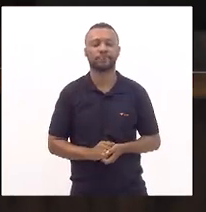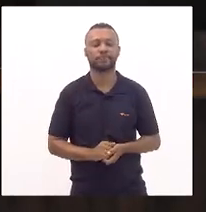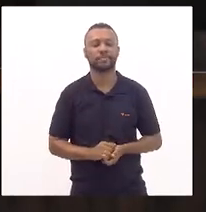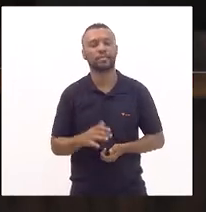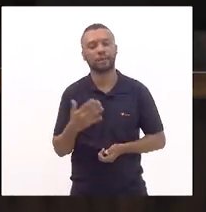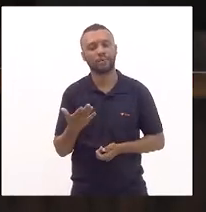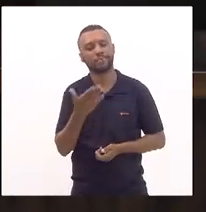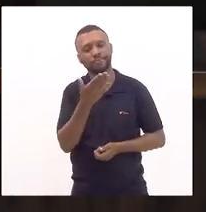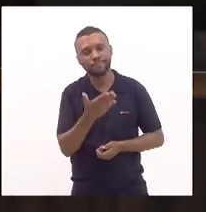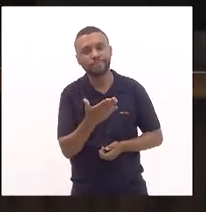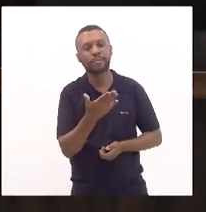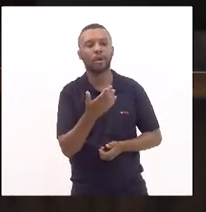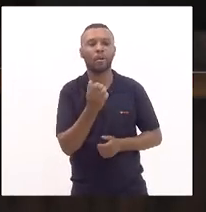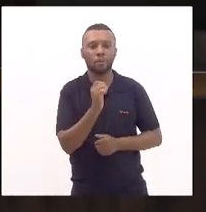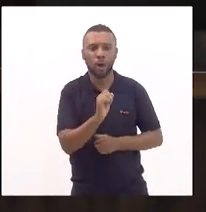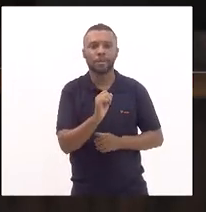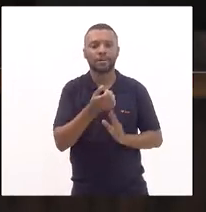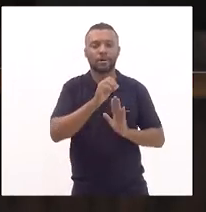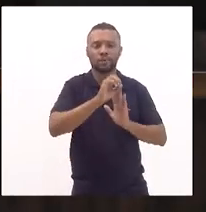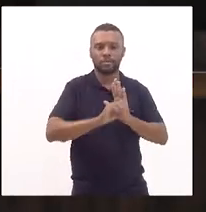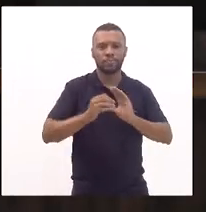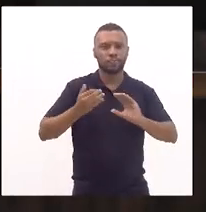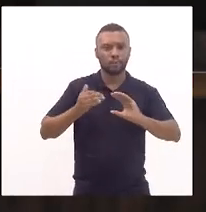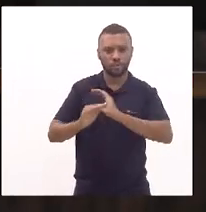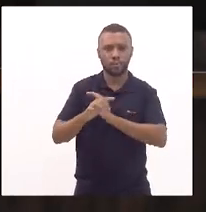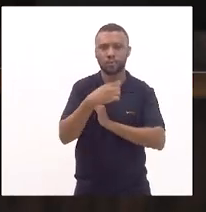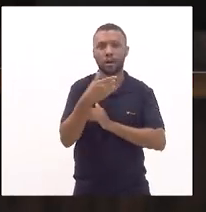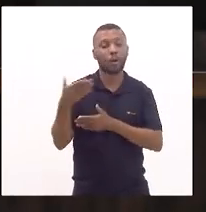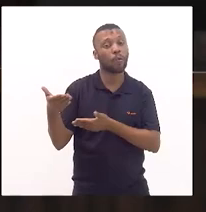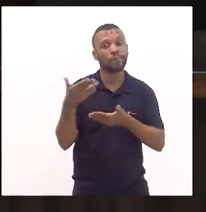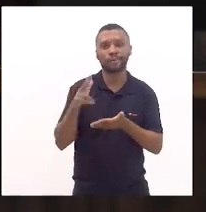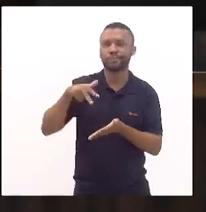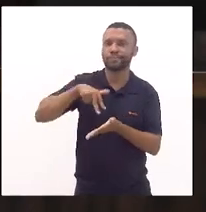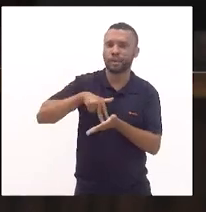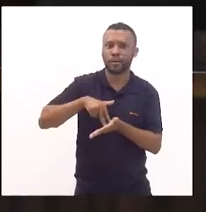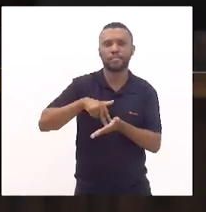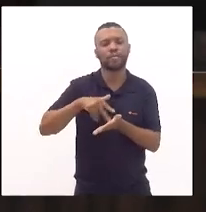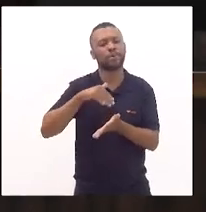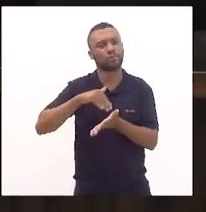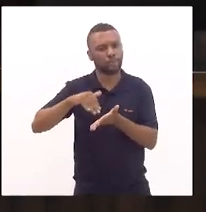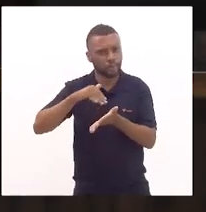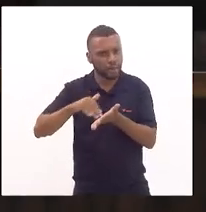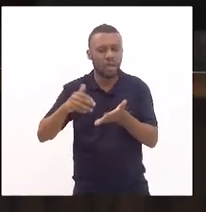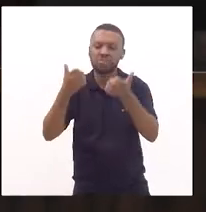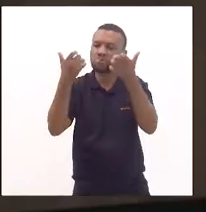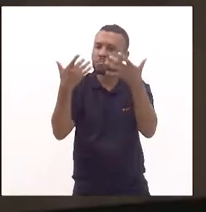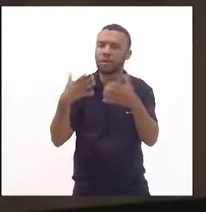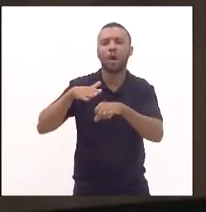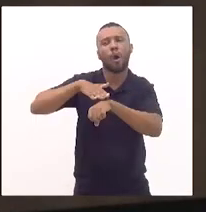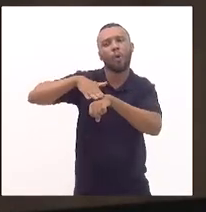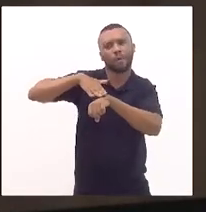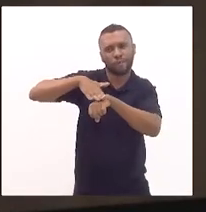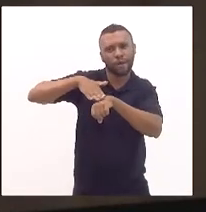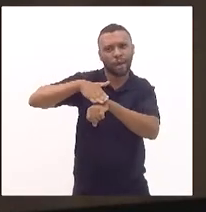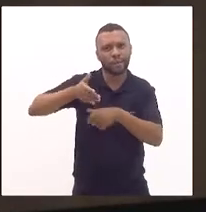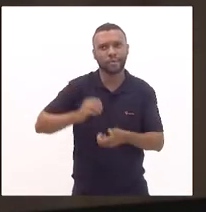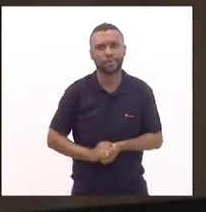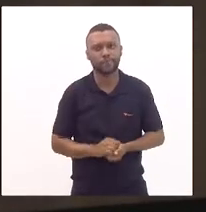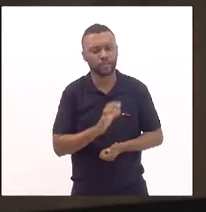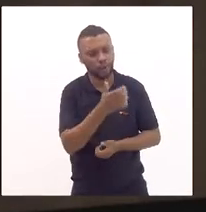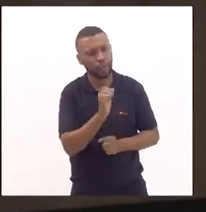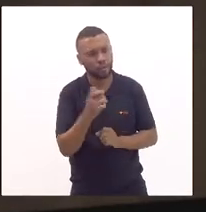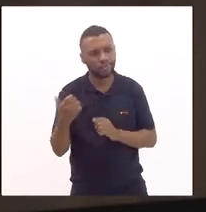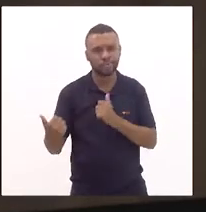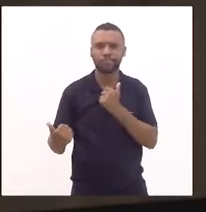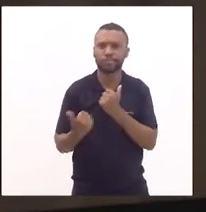Vossa Excelência faz encaminhar qual é o pedido, a gente convida ele aqui, ele vem no gabinete, só conversa com Vossa Excelência. Se ele agora, junto comigo, me desse uma farda,